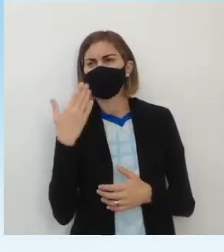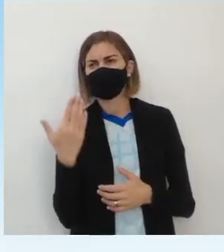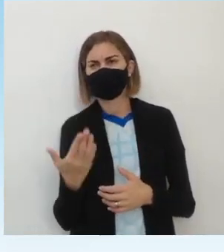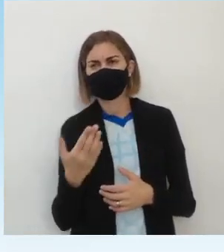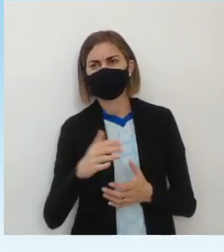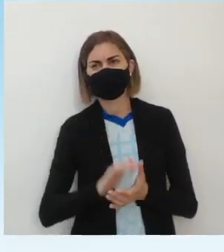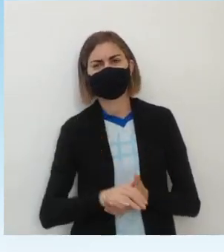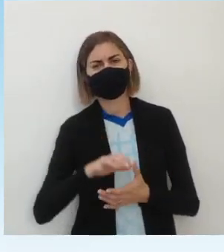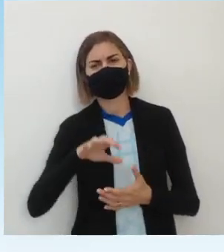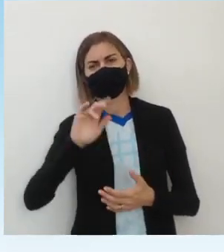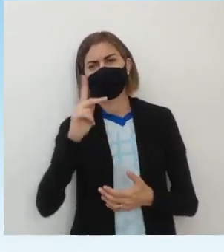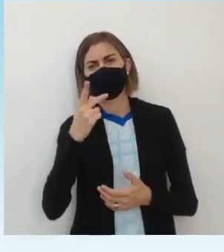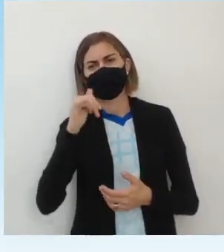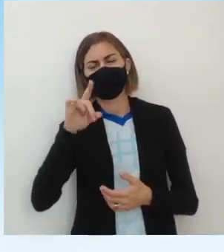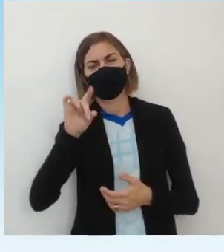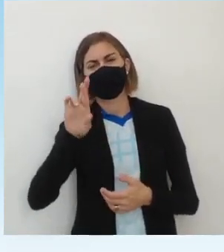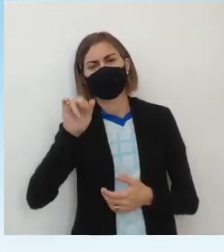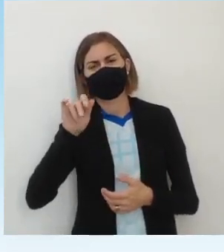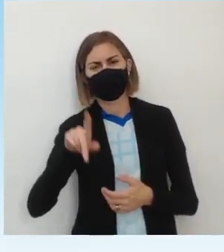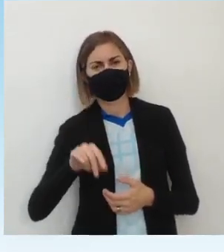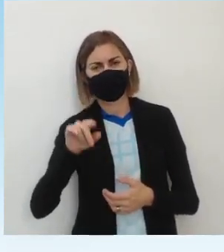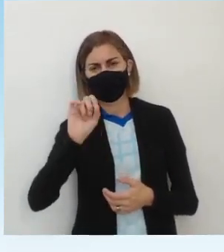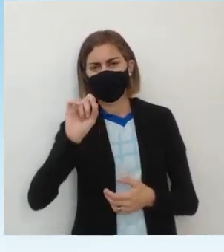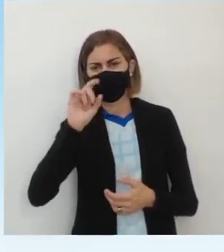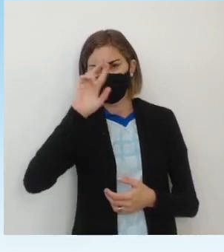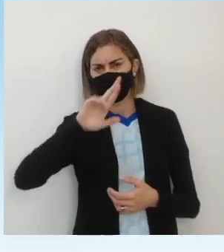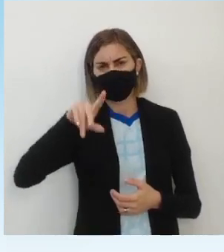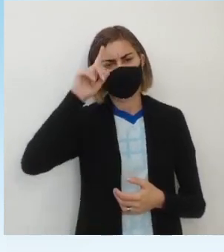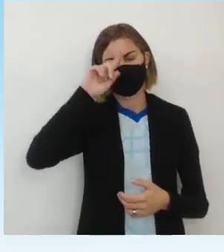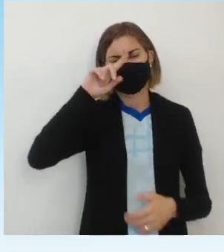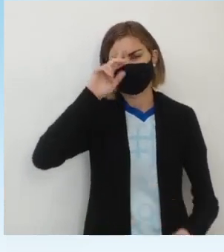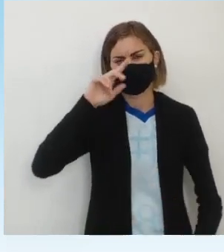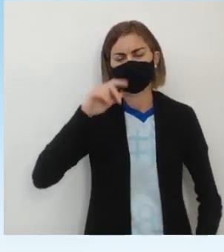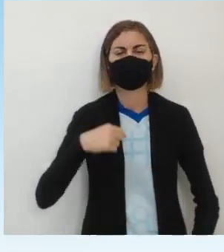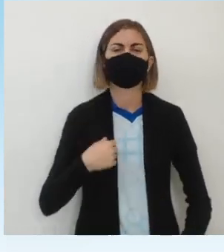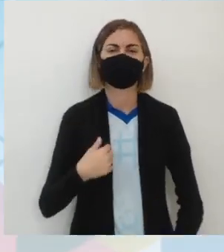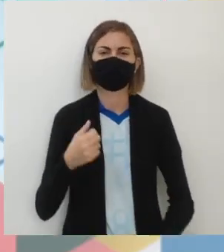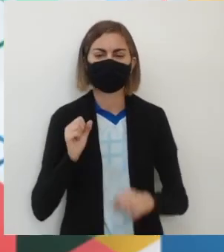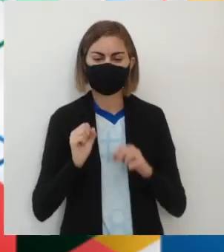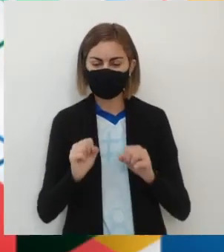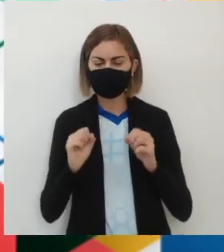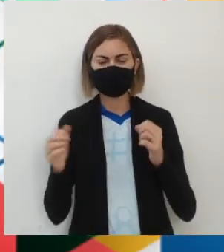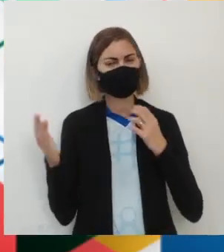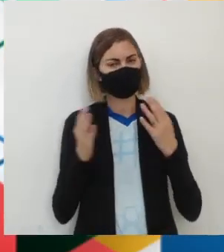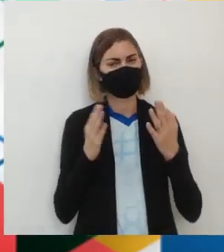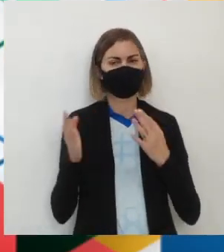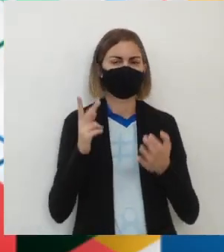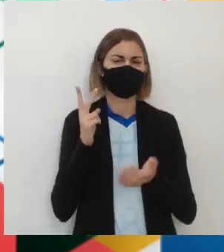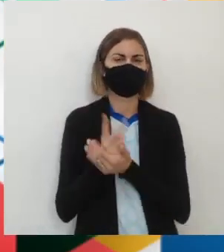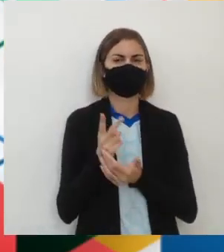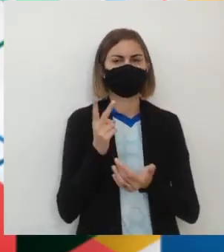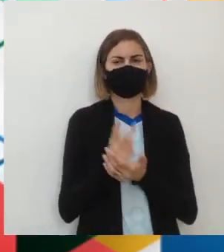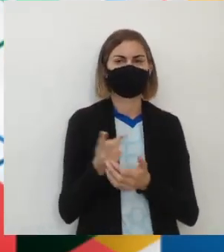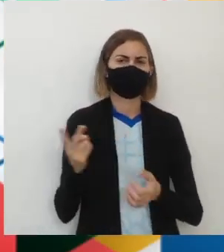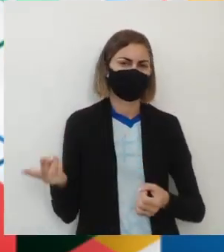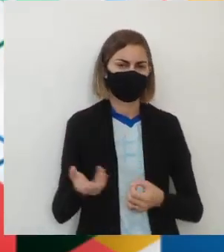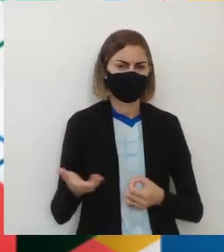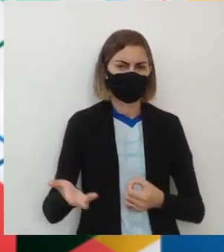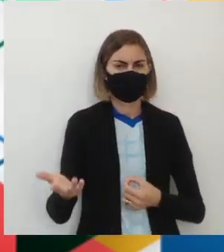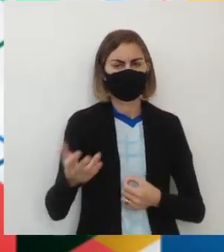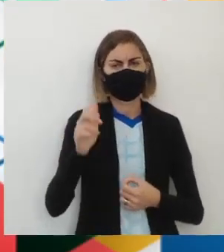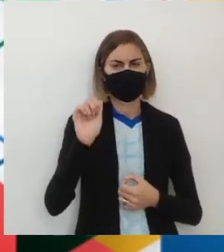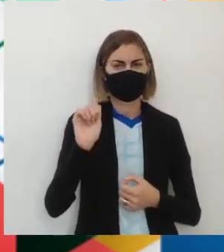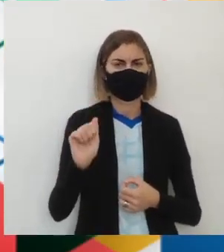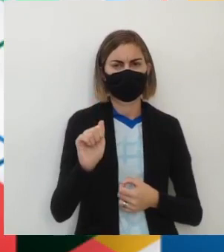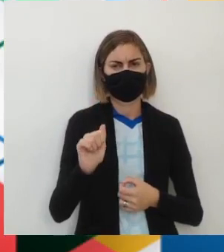esse? O hidrogênio. Para quem não lembra, possa lembrar, eu posso comparar sempre assim, ó. A velocidade de um gás